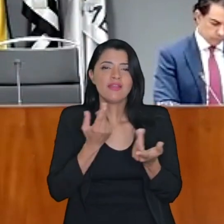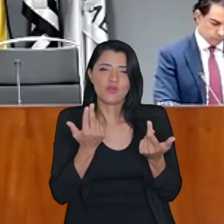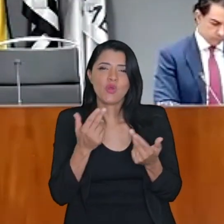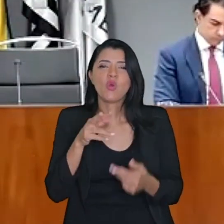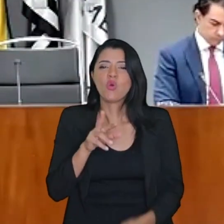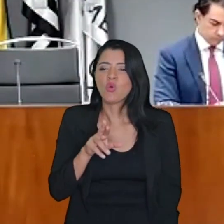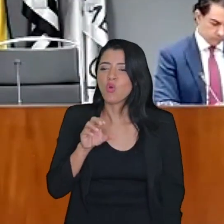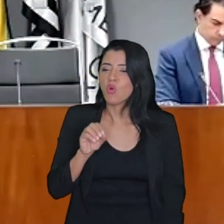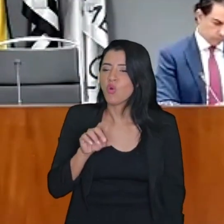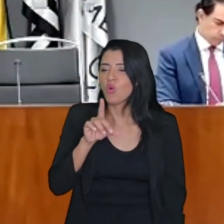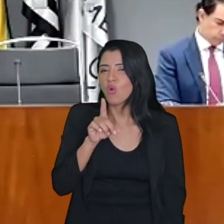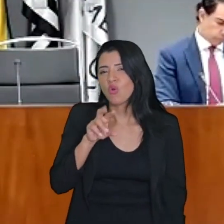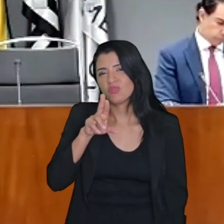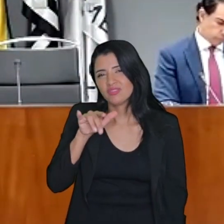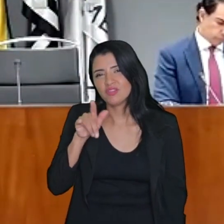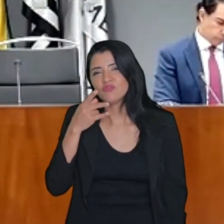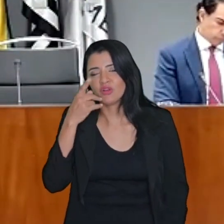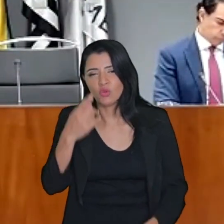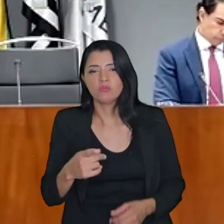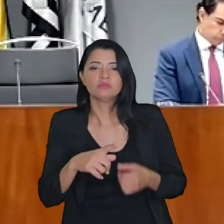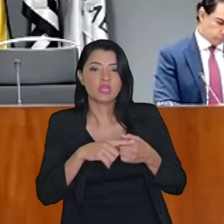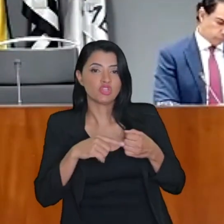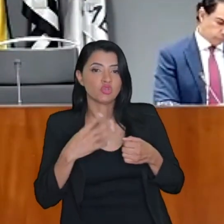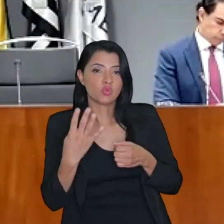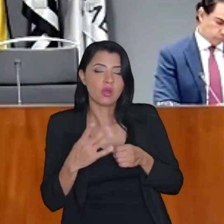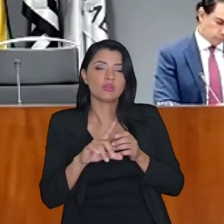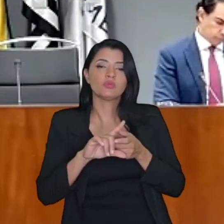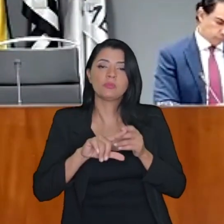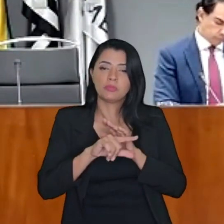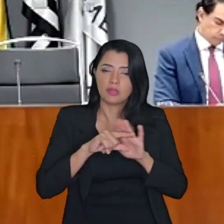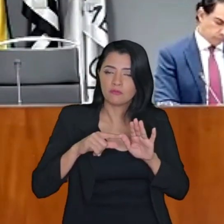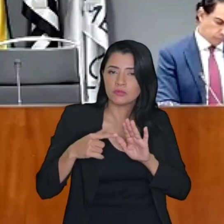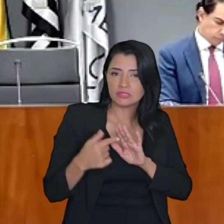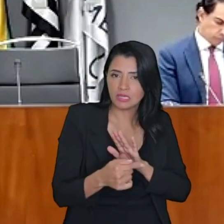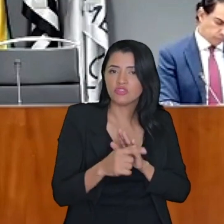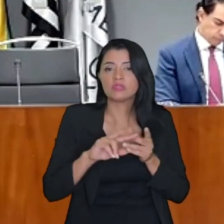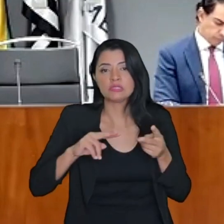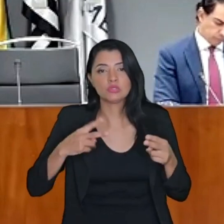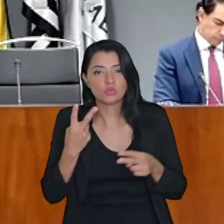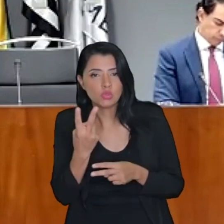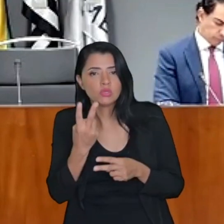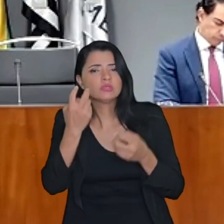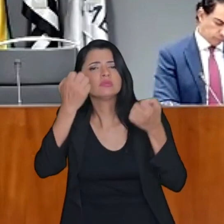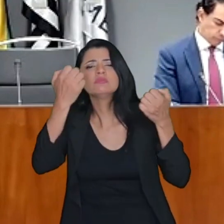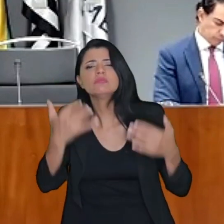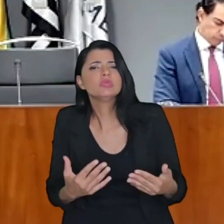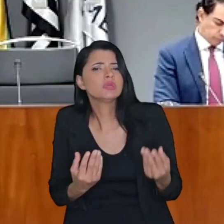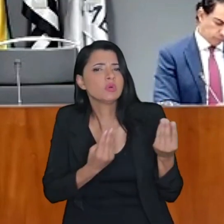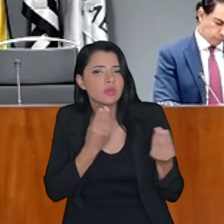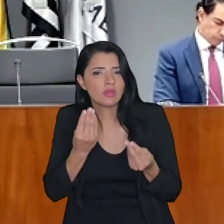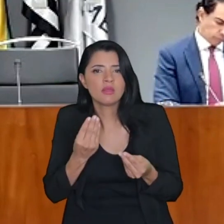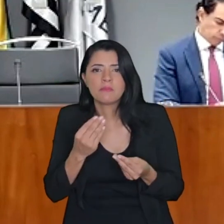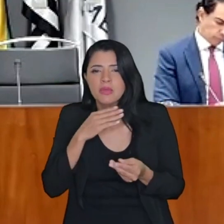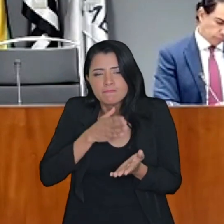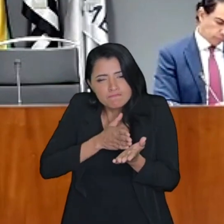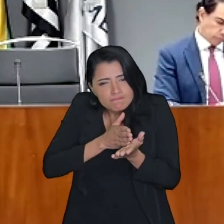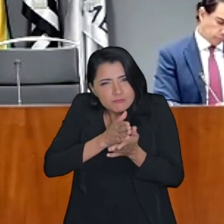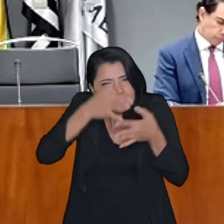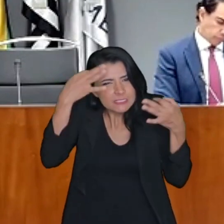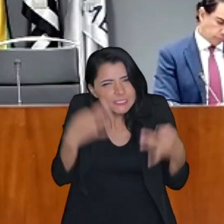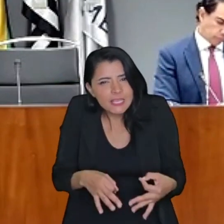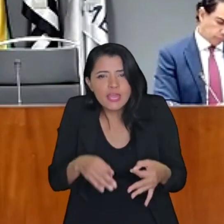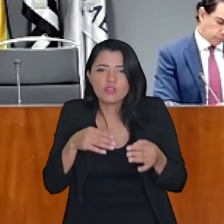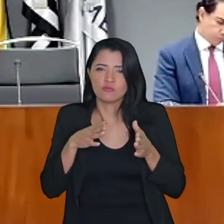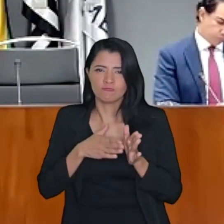Rodrigo, a previsão no artigo 4º, parágrafo 7º, inciso 2, estabelece, então, que, e aqui só para ser fiel